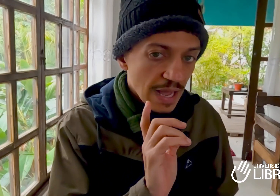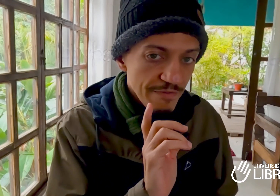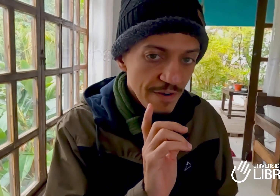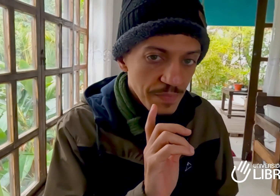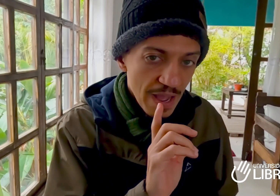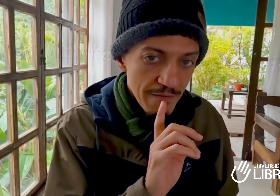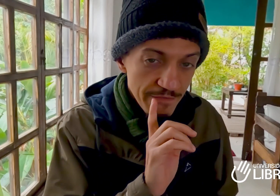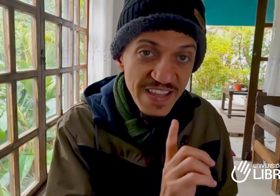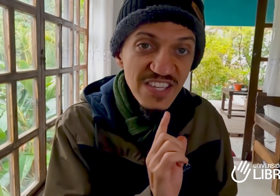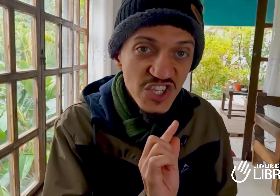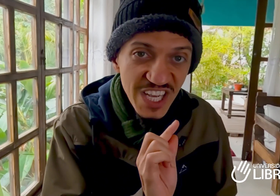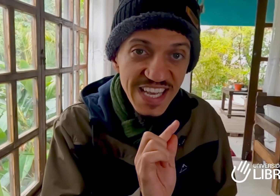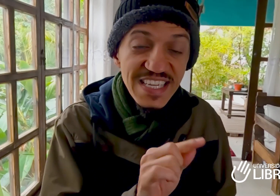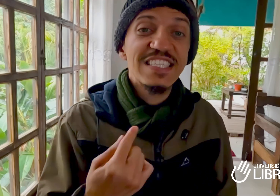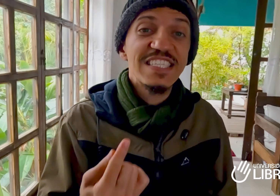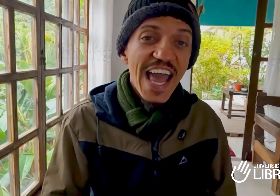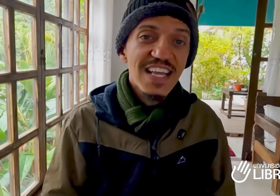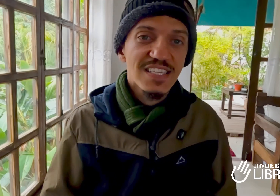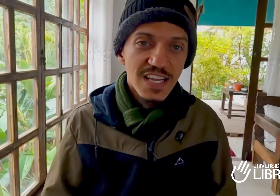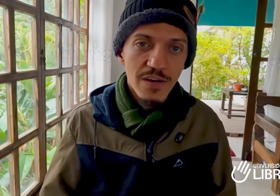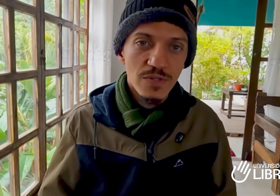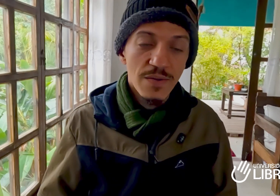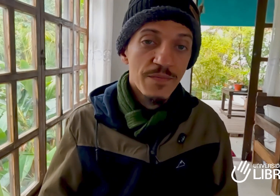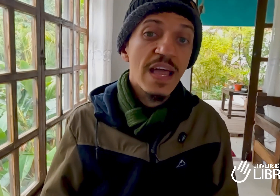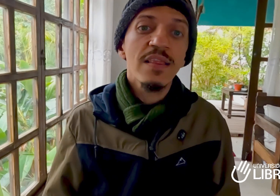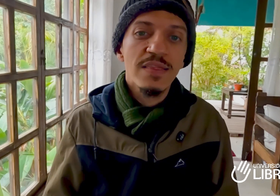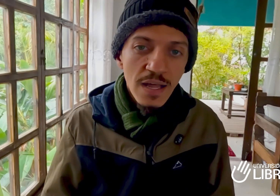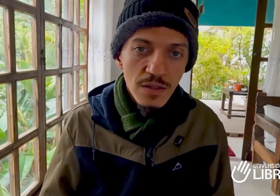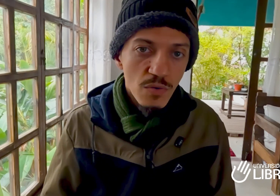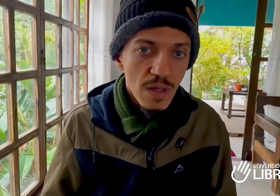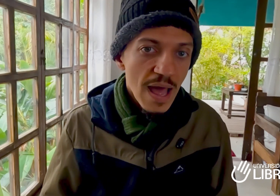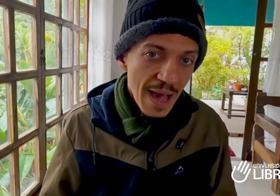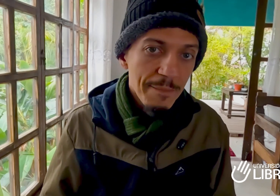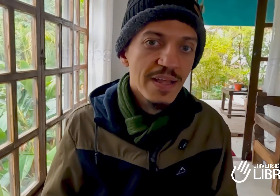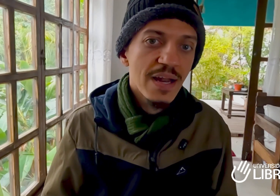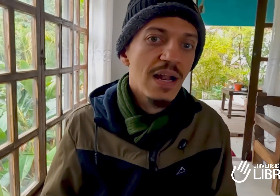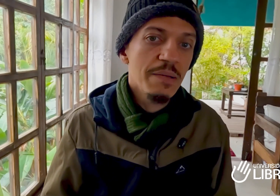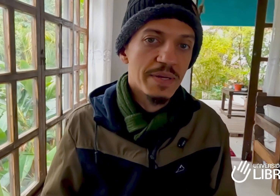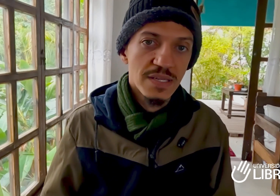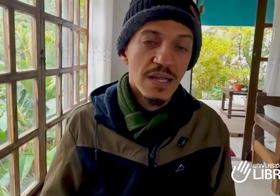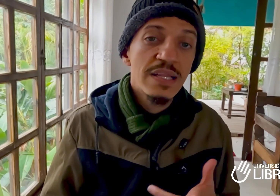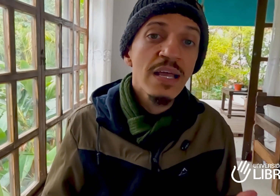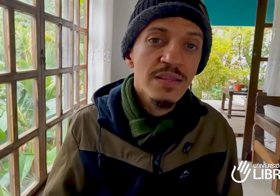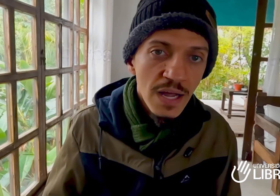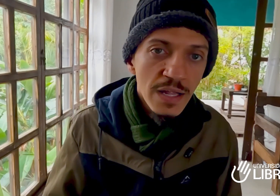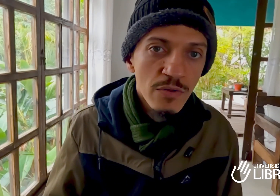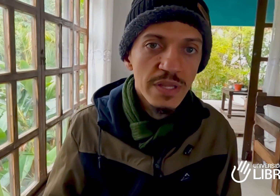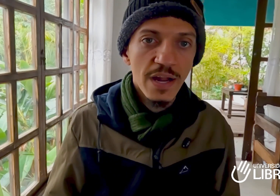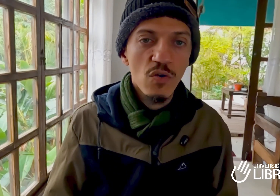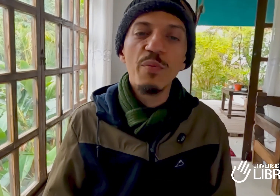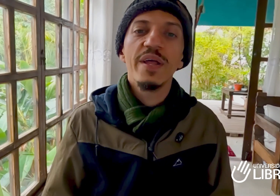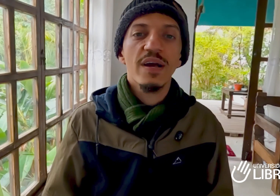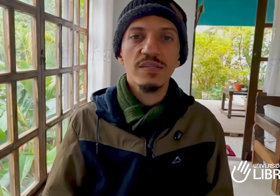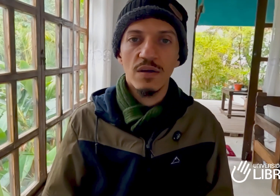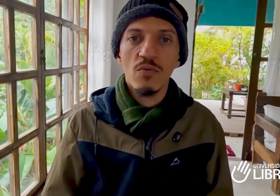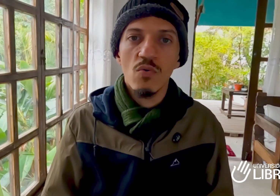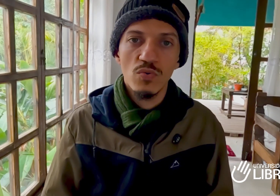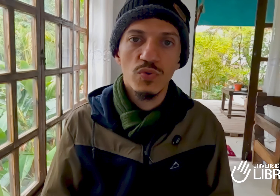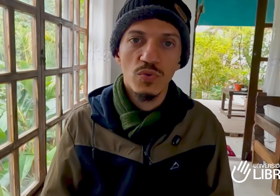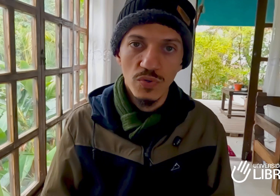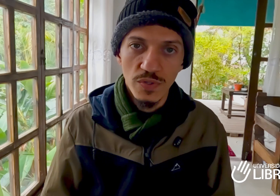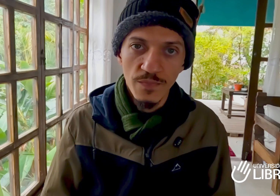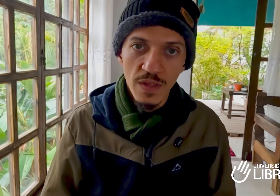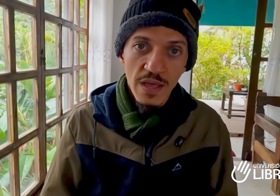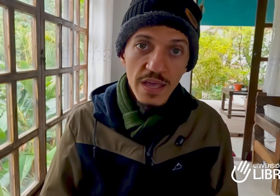ela estava há 26 anos tentando aprender a Libras, tentando ter a comunicação com